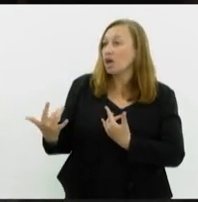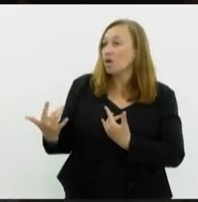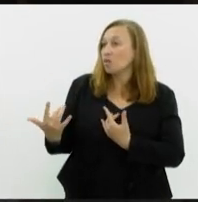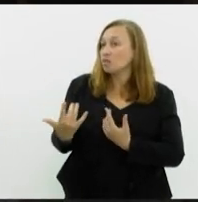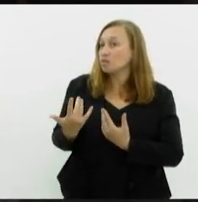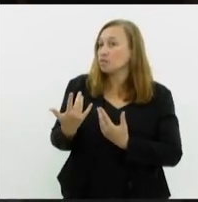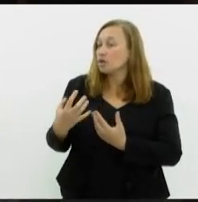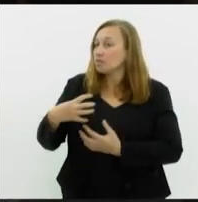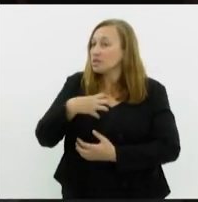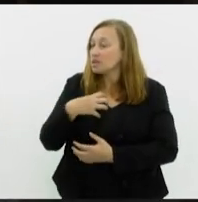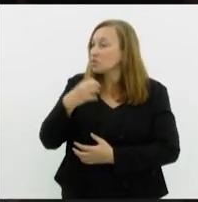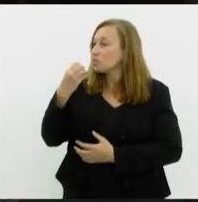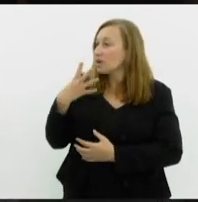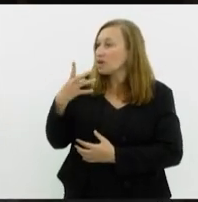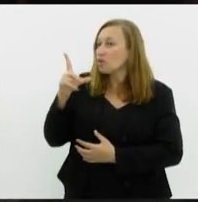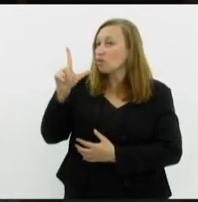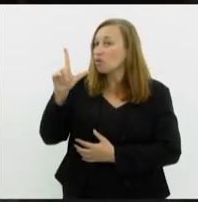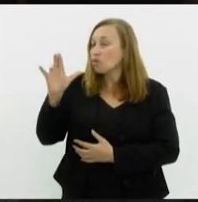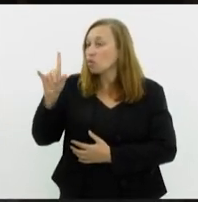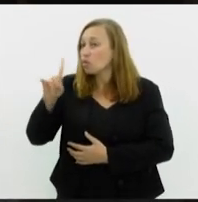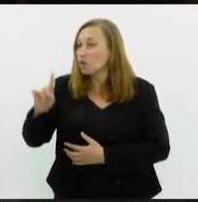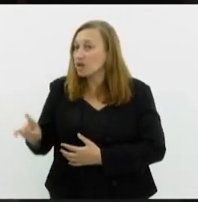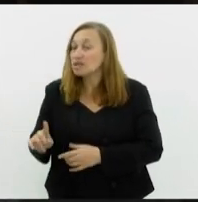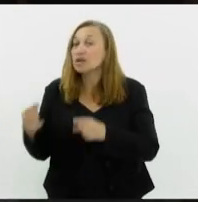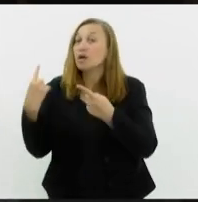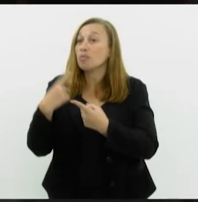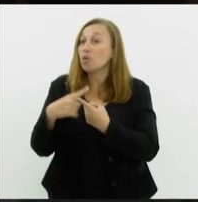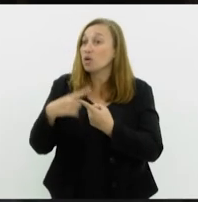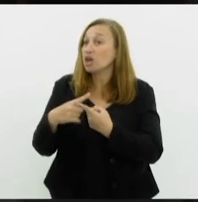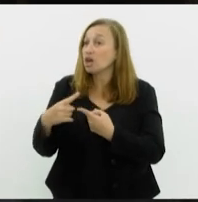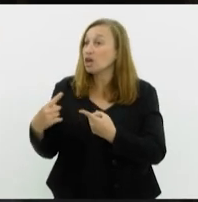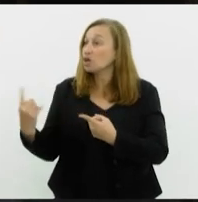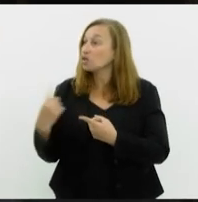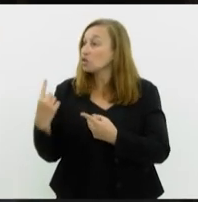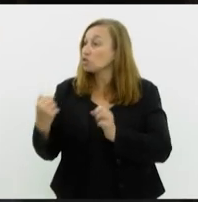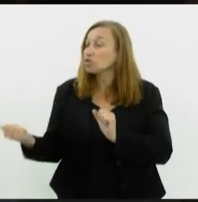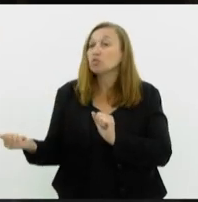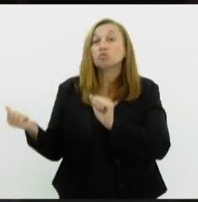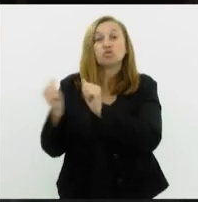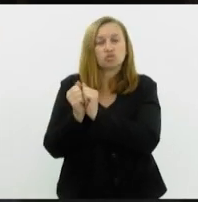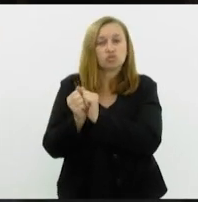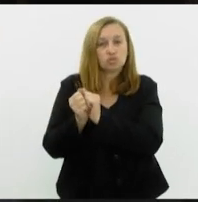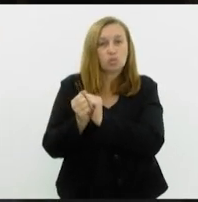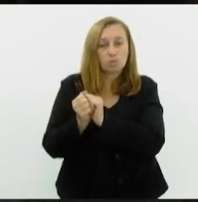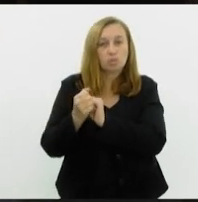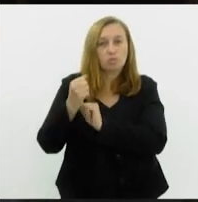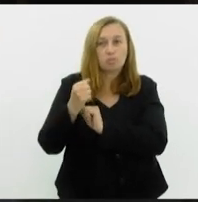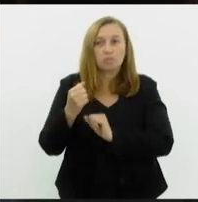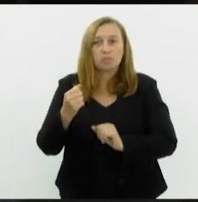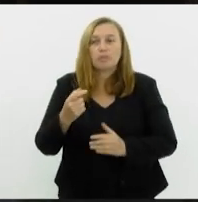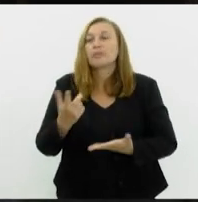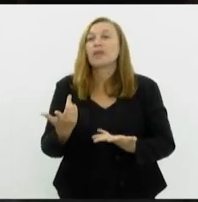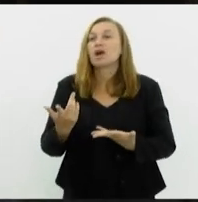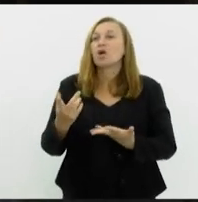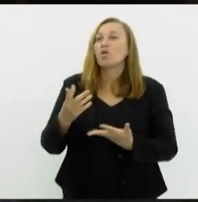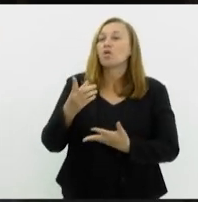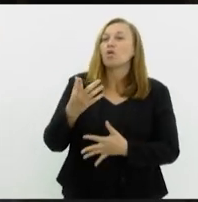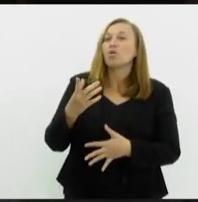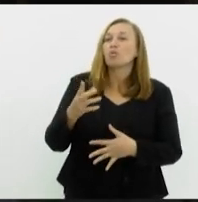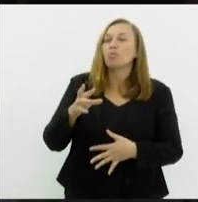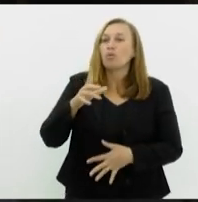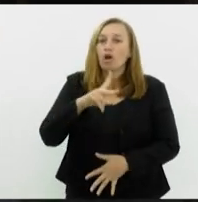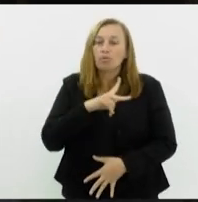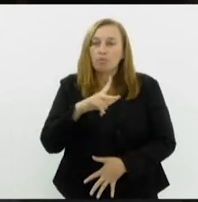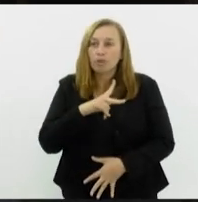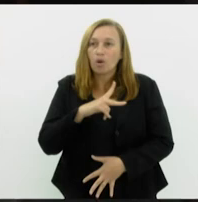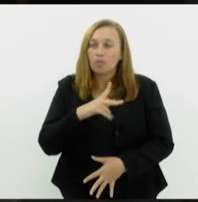da Pet. Né? O próprio comandante falou lá em cima de uma passagem dele comigo e falou o seguinte, que ele